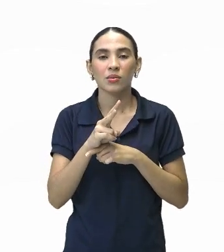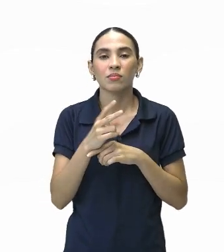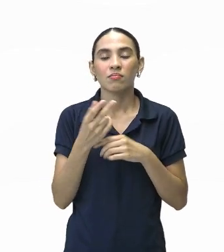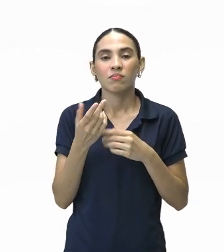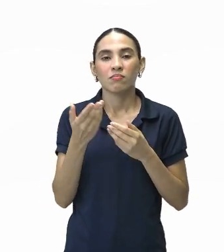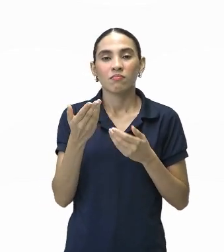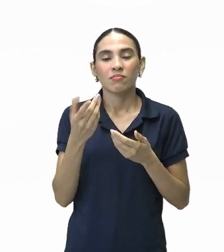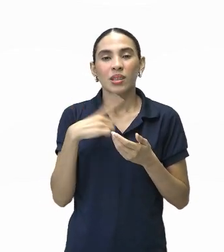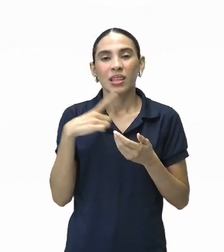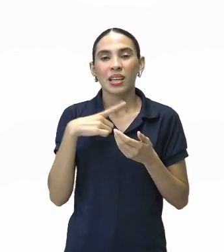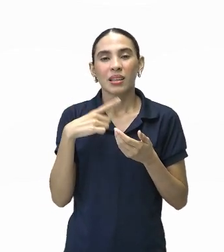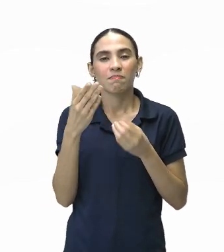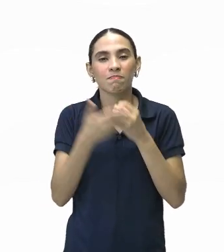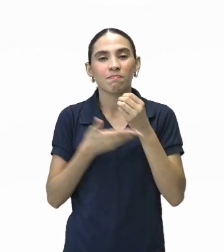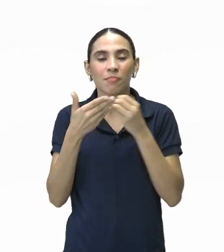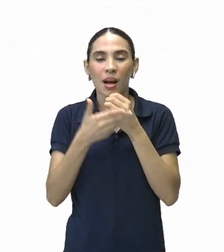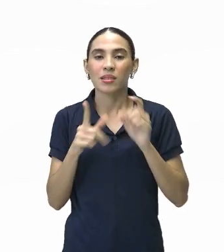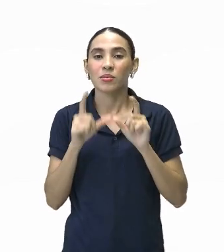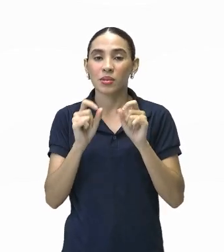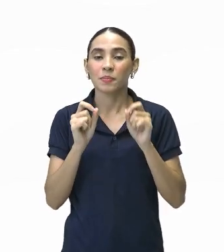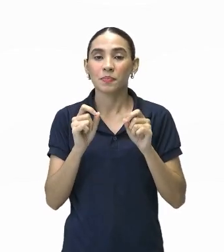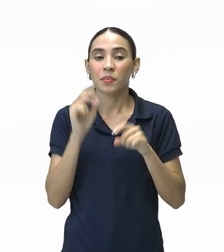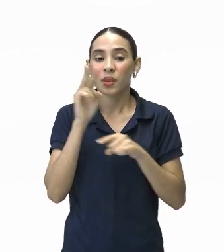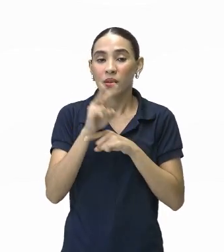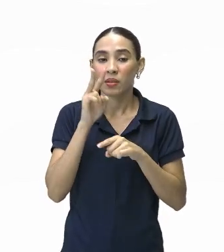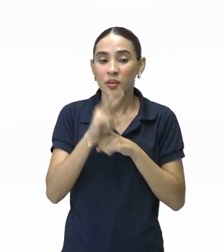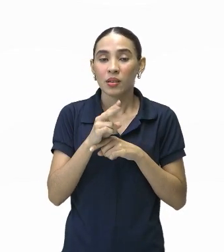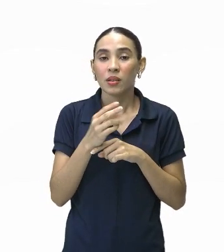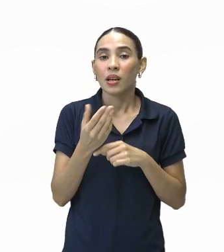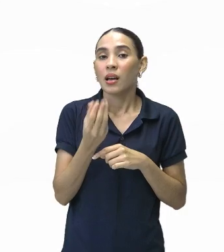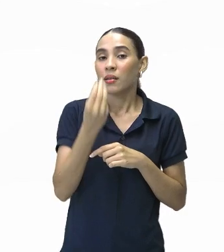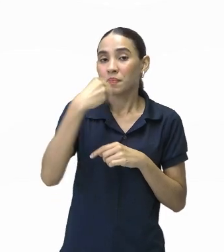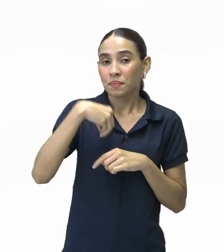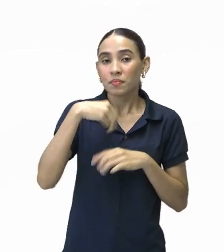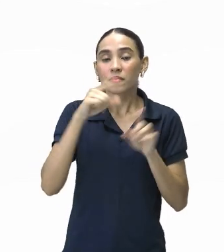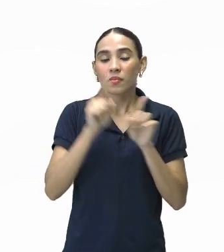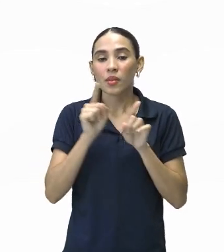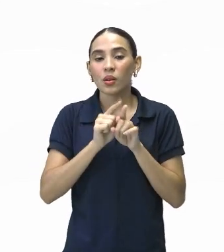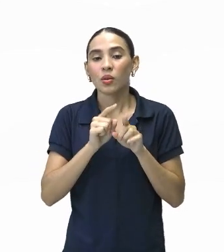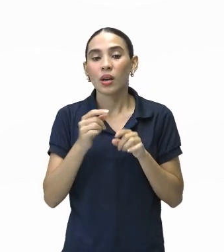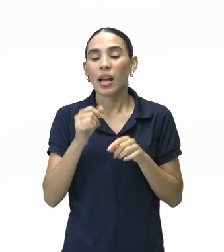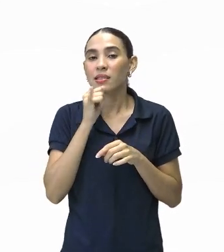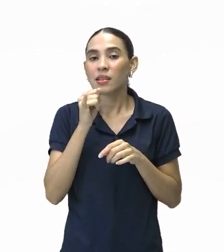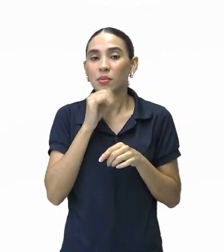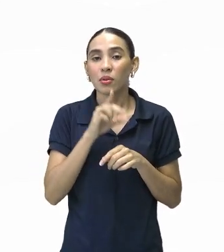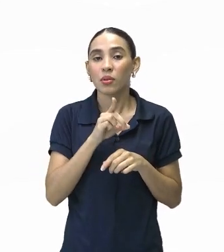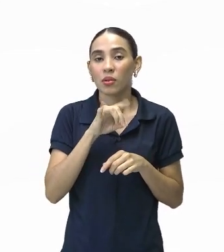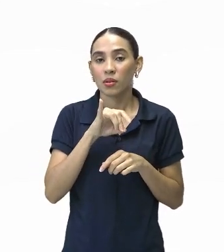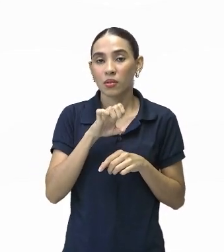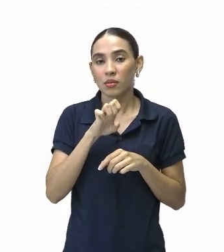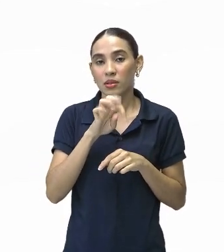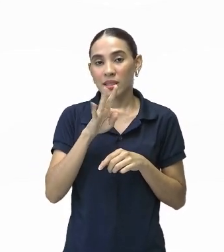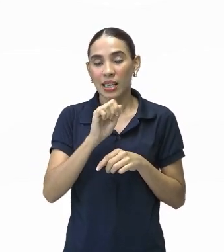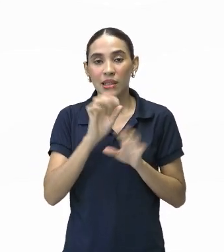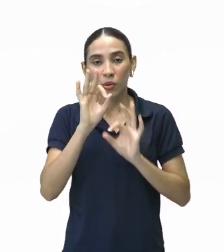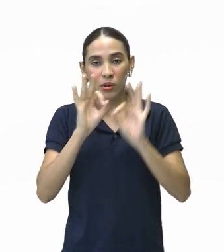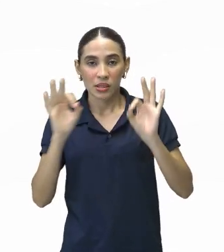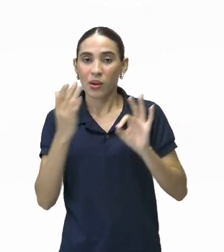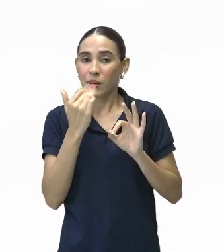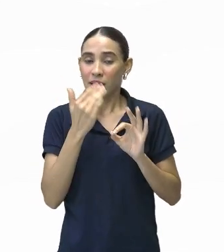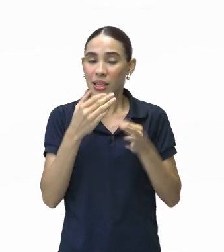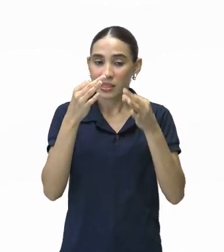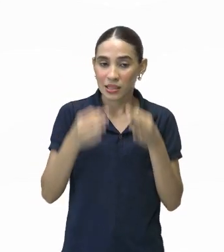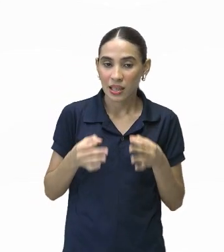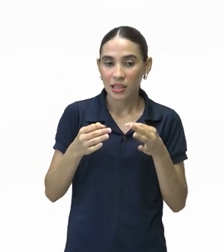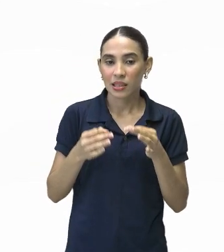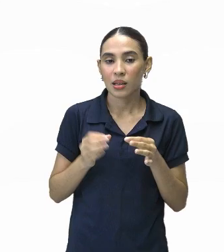conciliar os tratamentos de via oral com uma dieta alimentar adequada, que